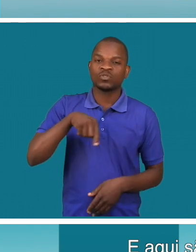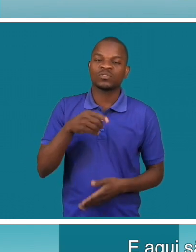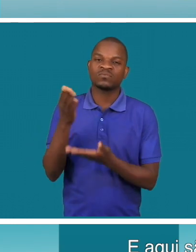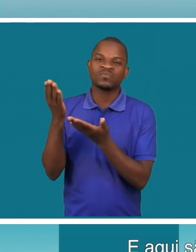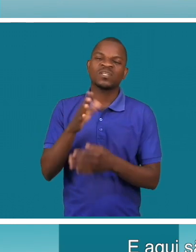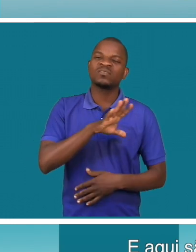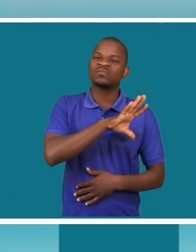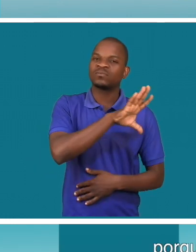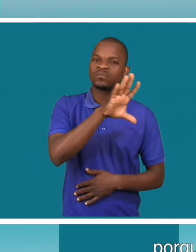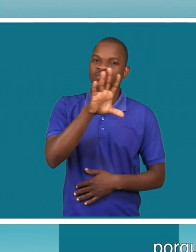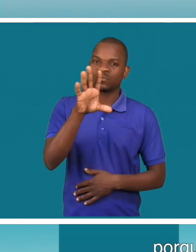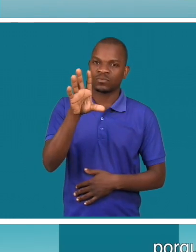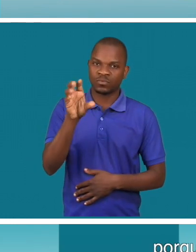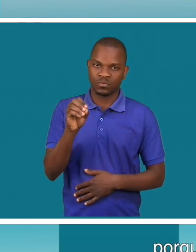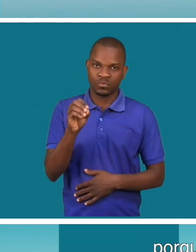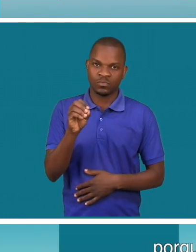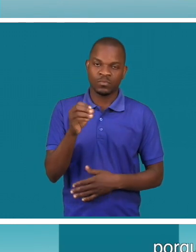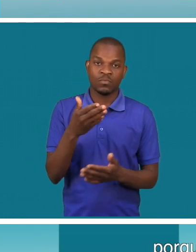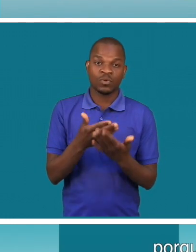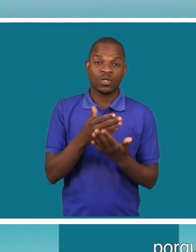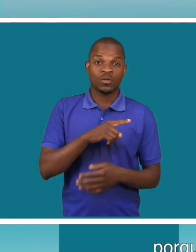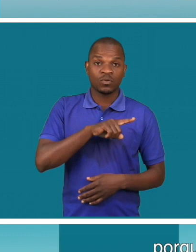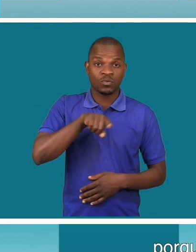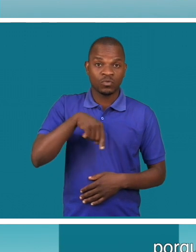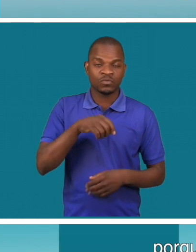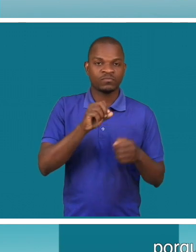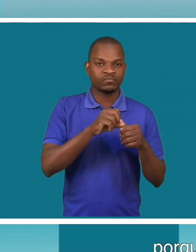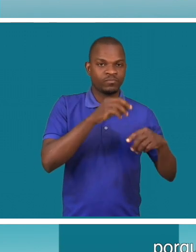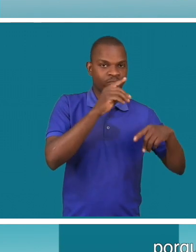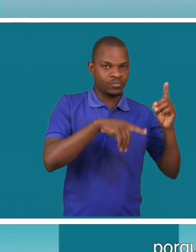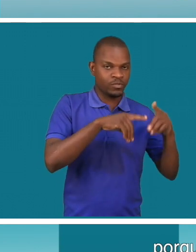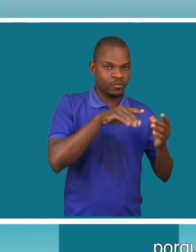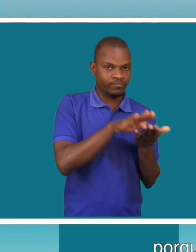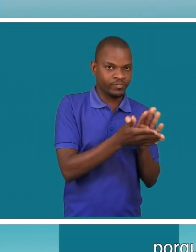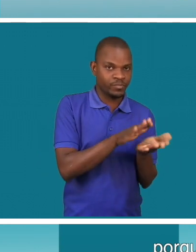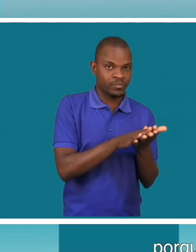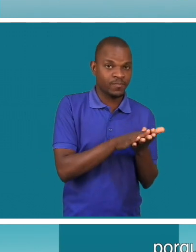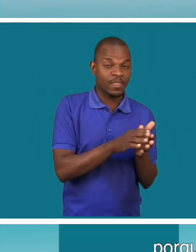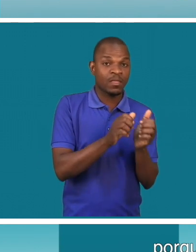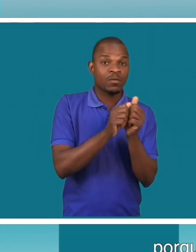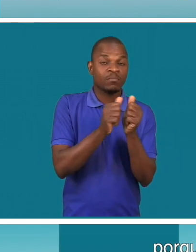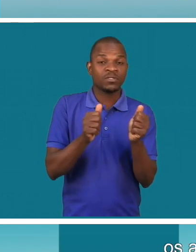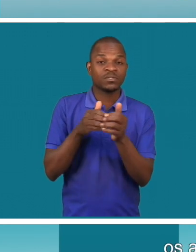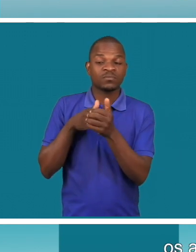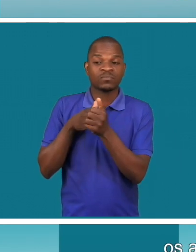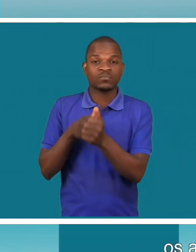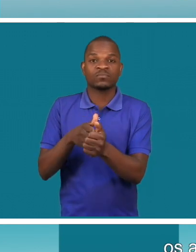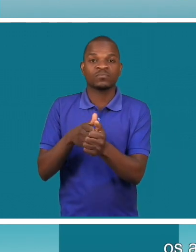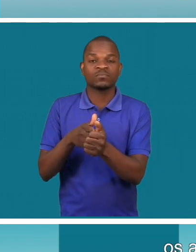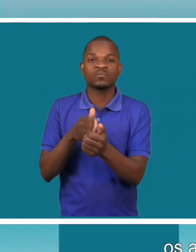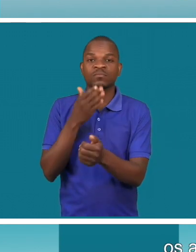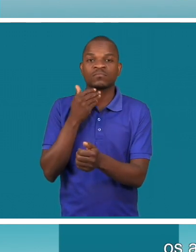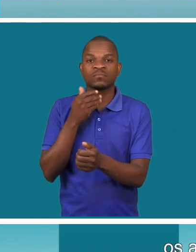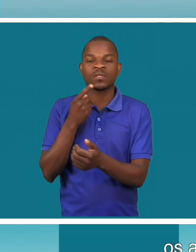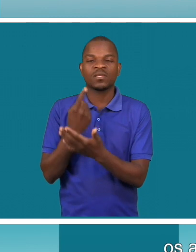todos os atores, porque enquanto nós fazemos as políticas e a implementação, os